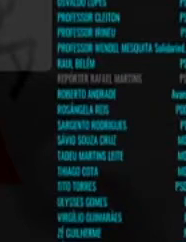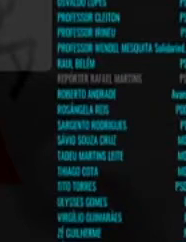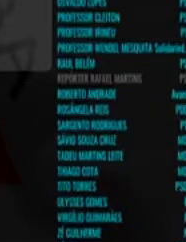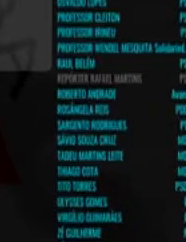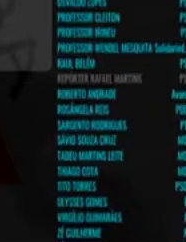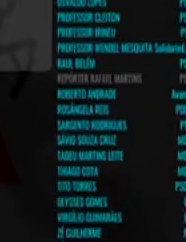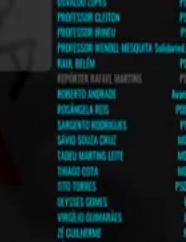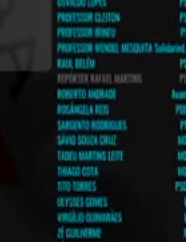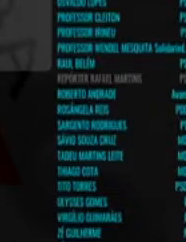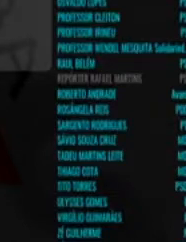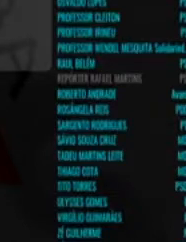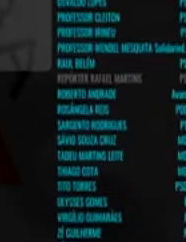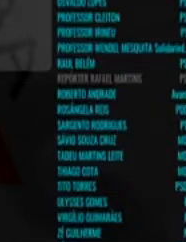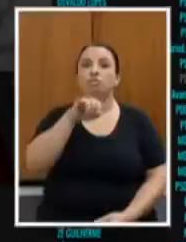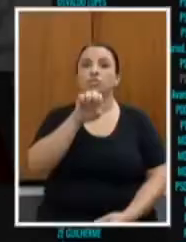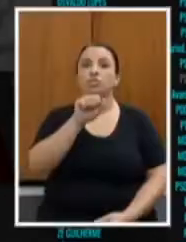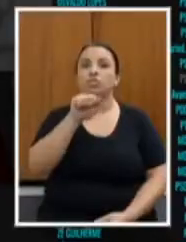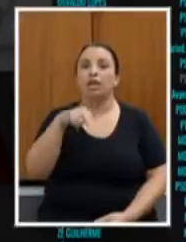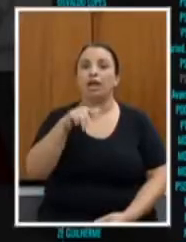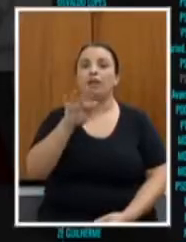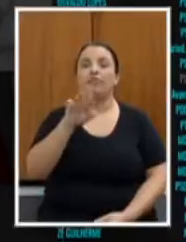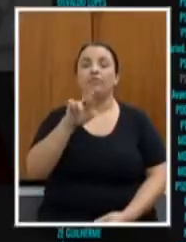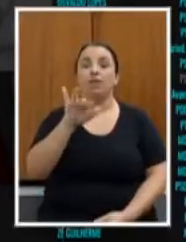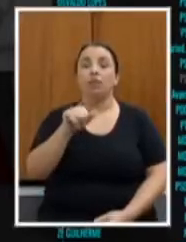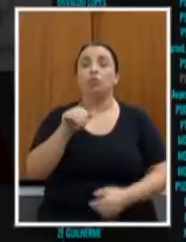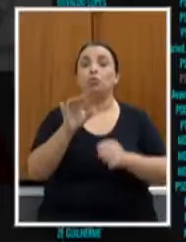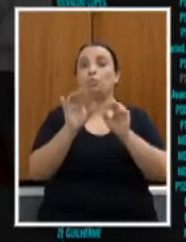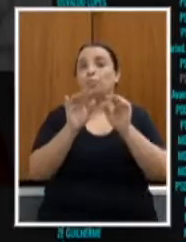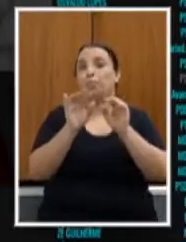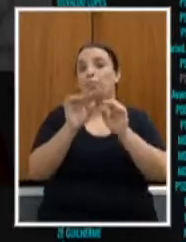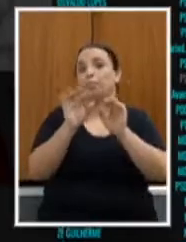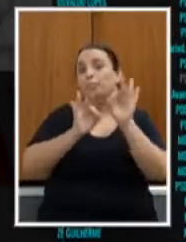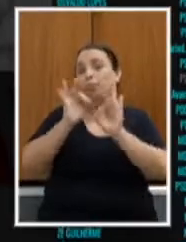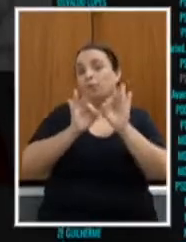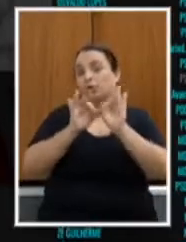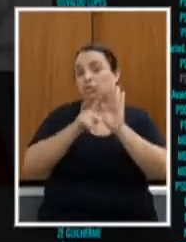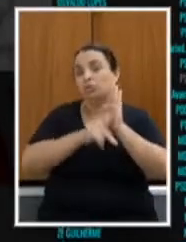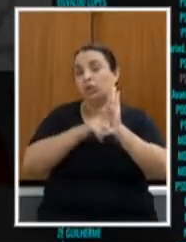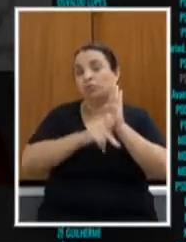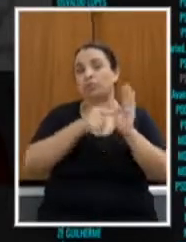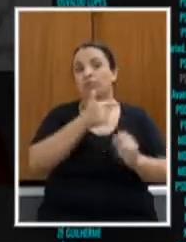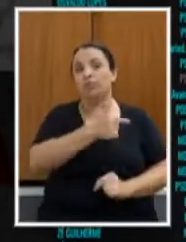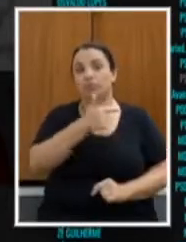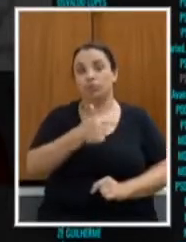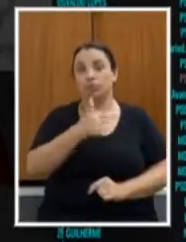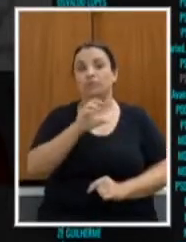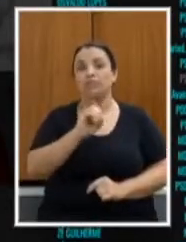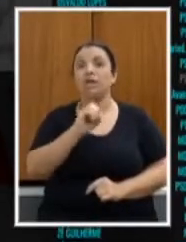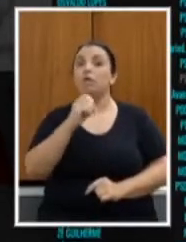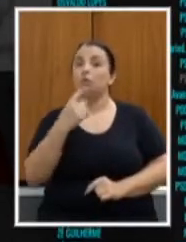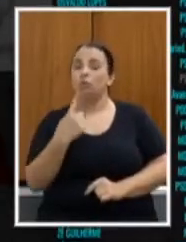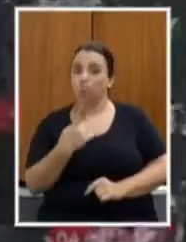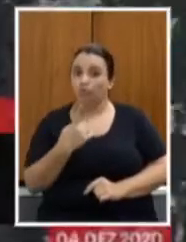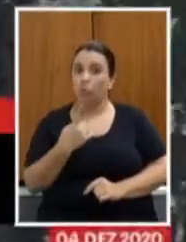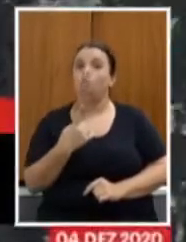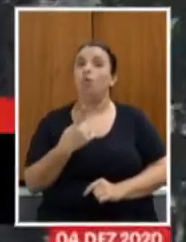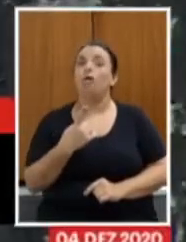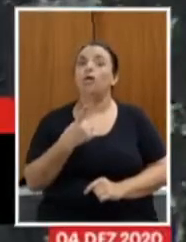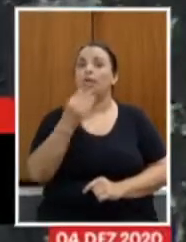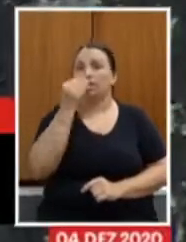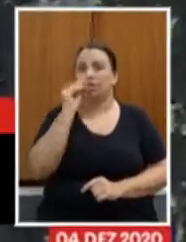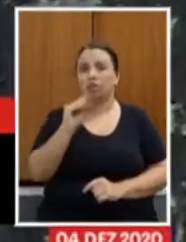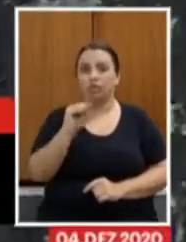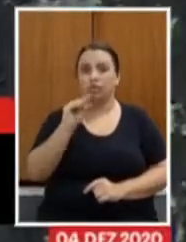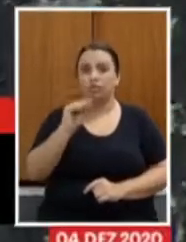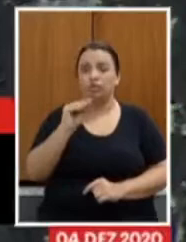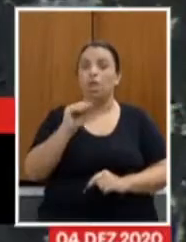Deputado doutor Jean Freire, no projeto 2201, das emendas comparecer pela rejeição,